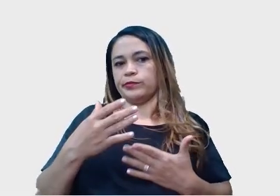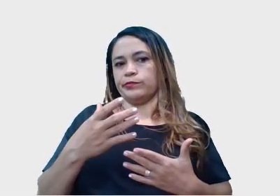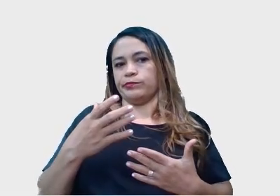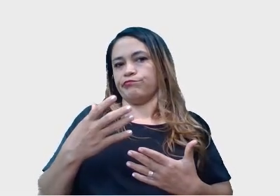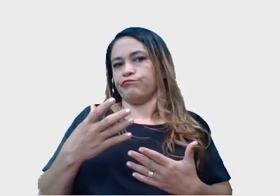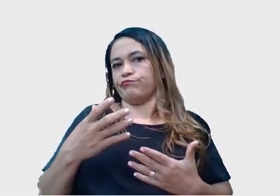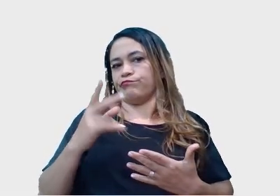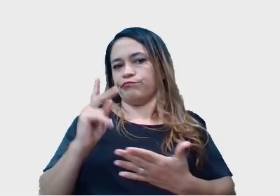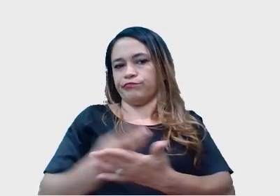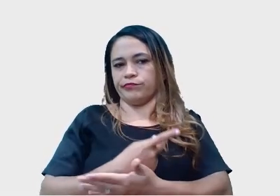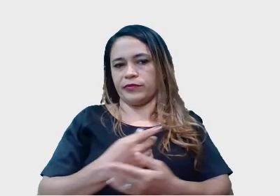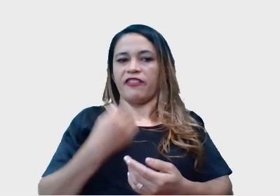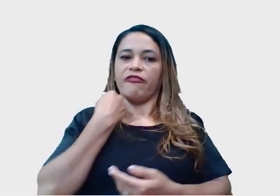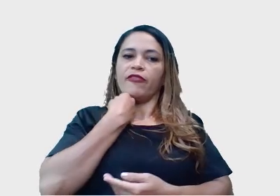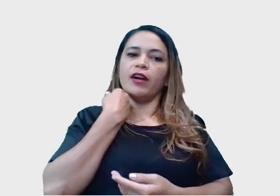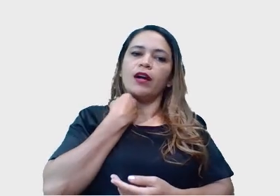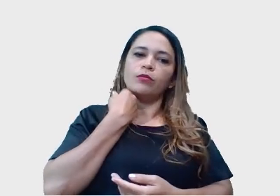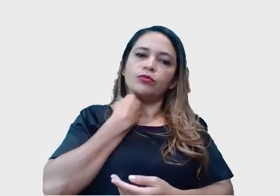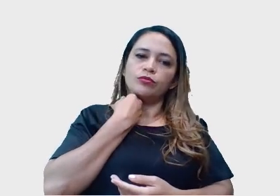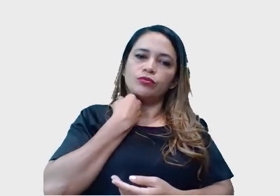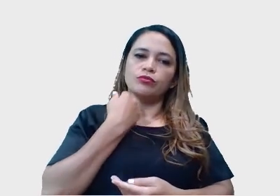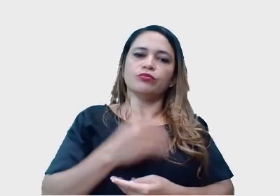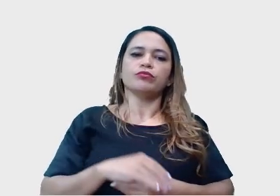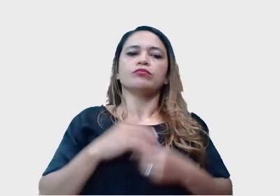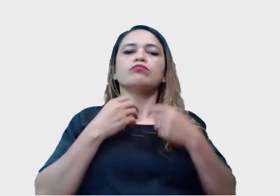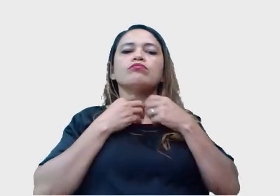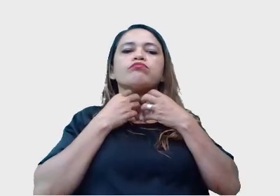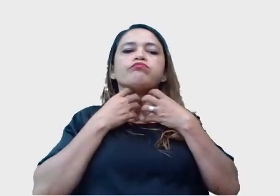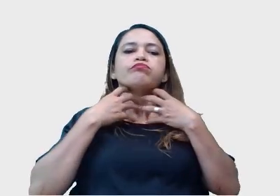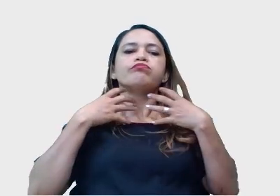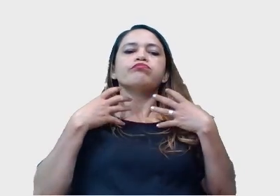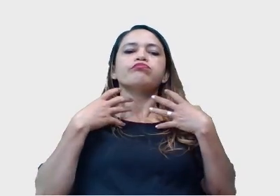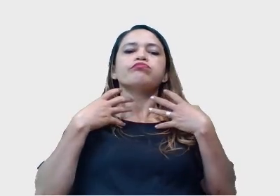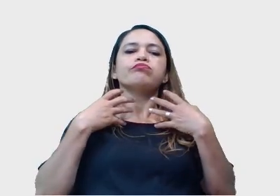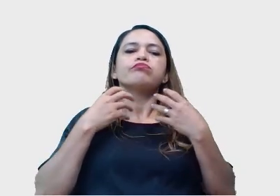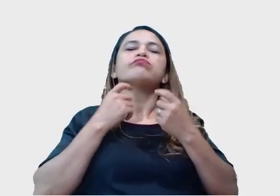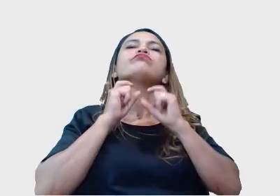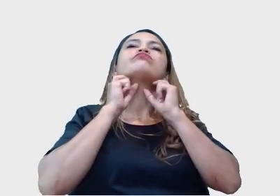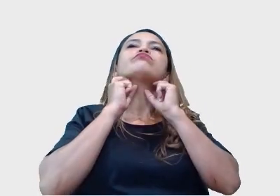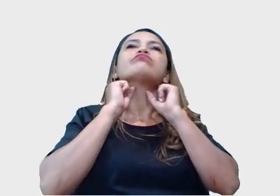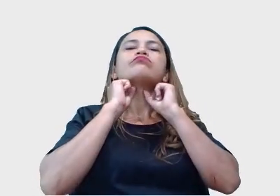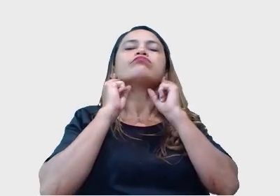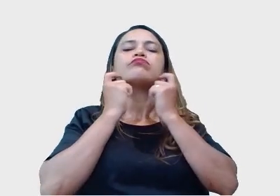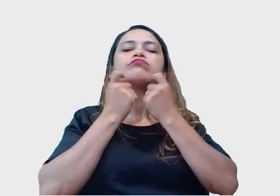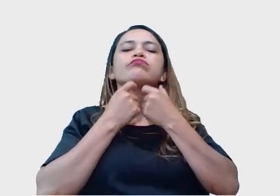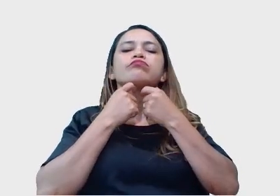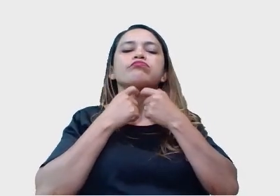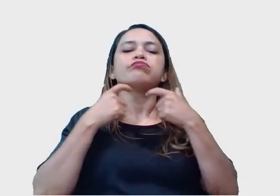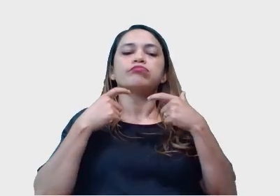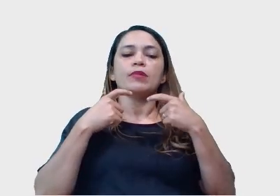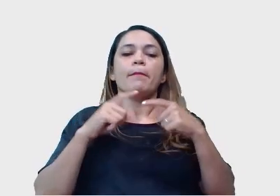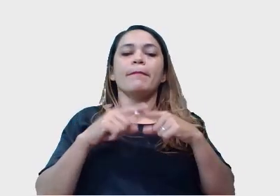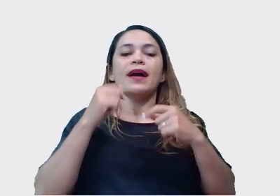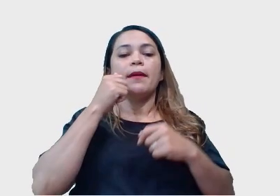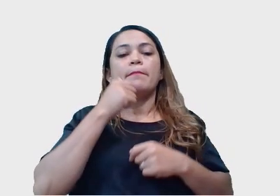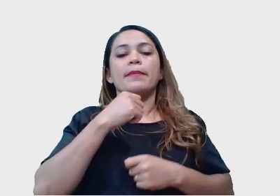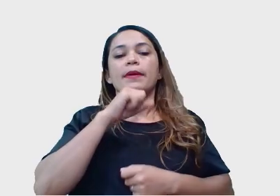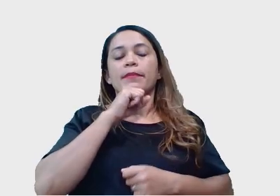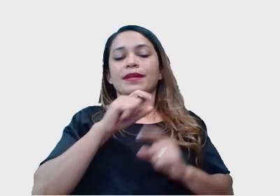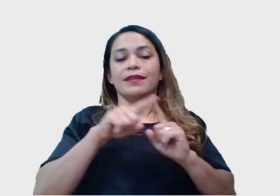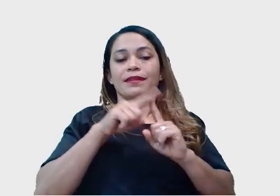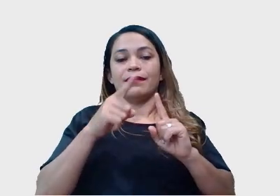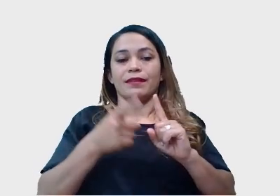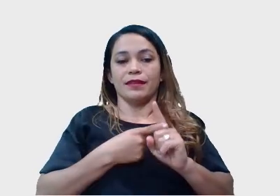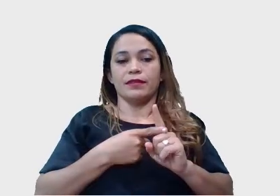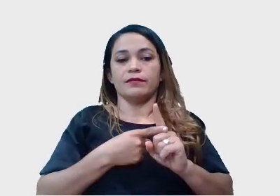doença? Febre, inchaço dos gânglios linfáticos, da íngua, vamos colocar aqui. Só que quando a mãe está grávida, isso